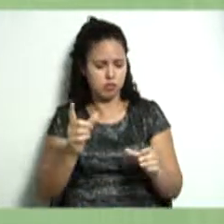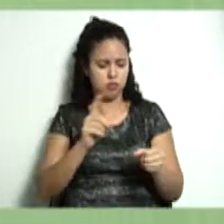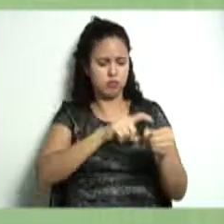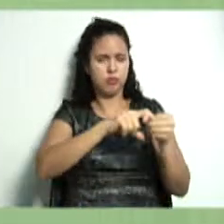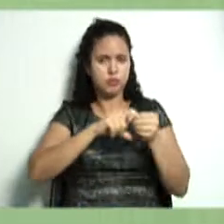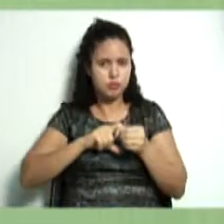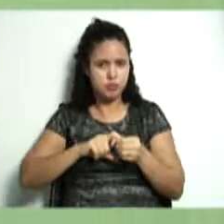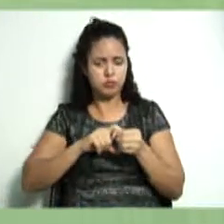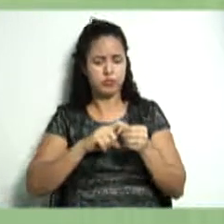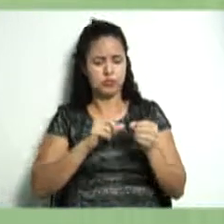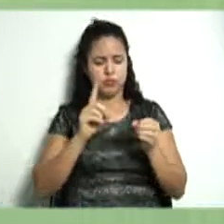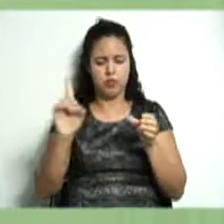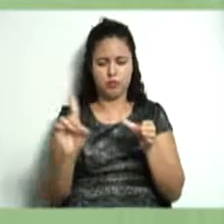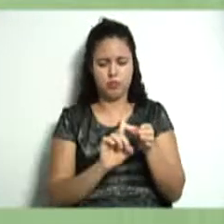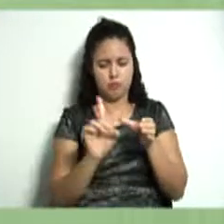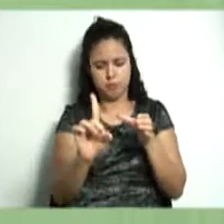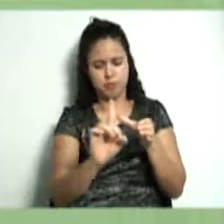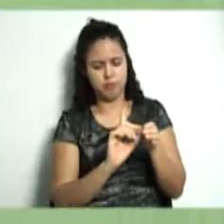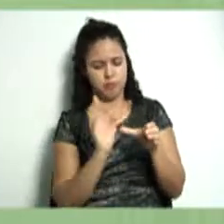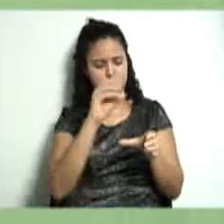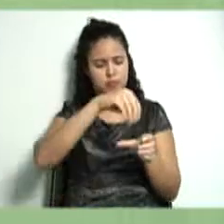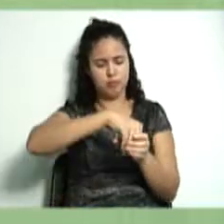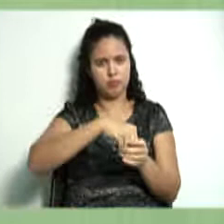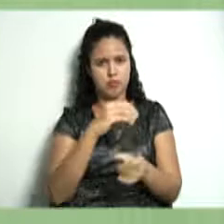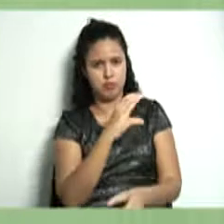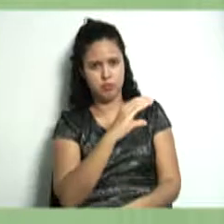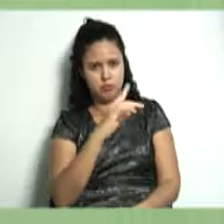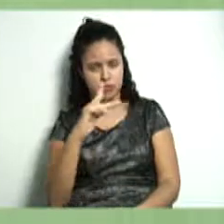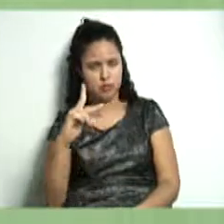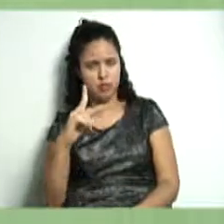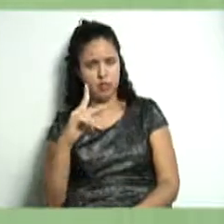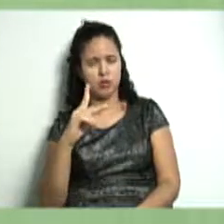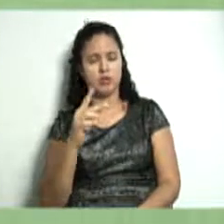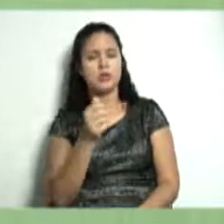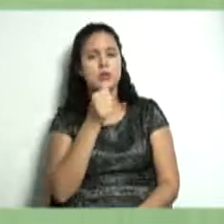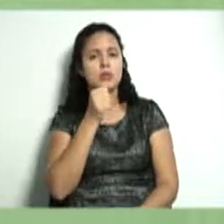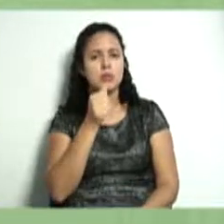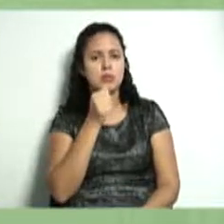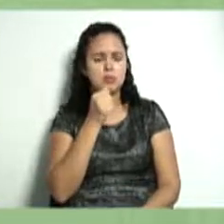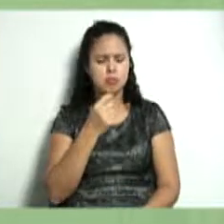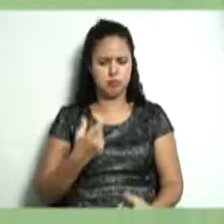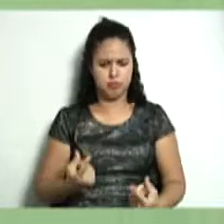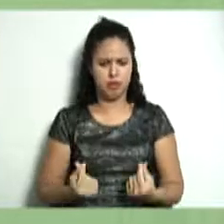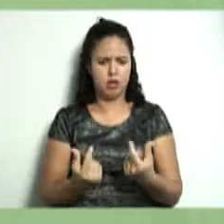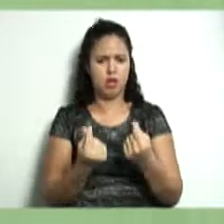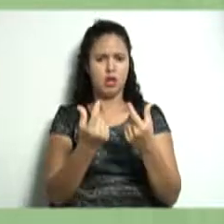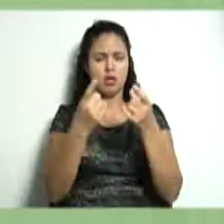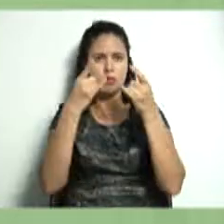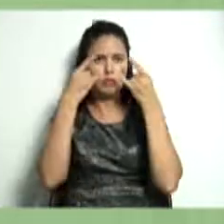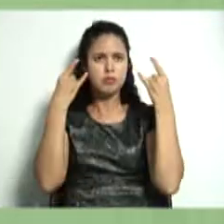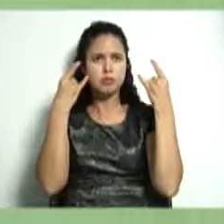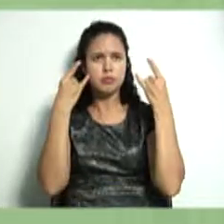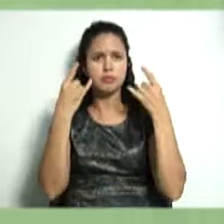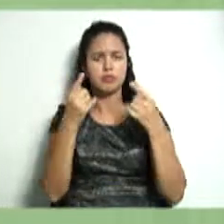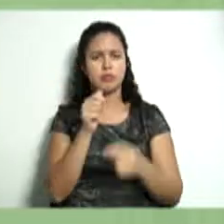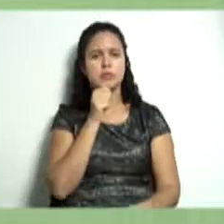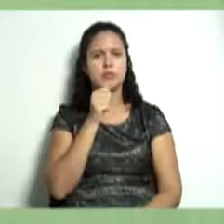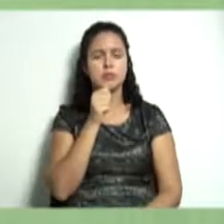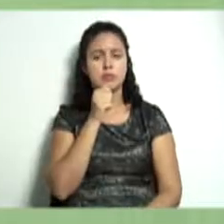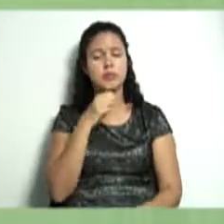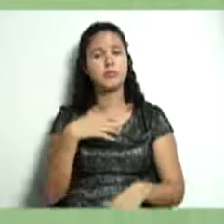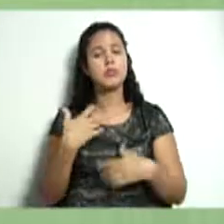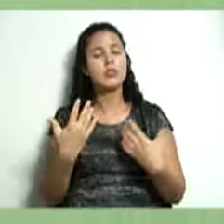sem finalidade lucrativa. Então, professora, vocês podem perguntar, qual tipo de negócio